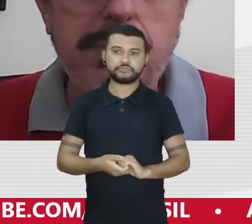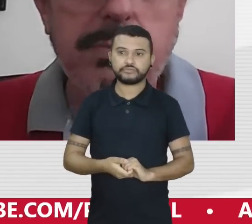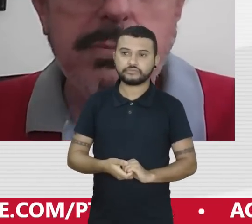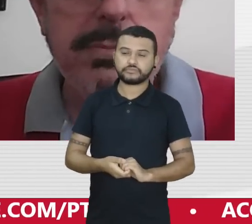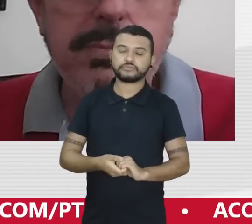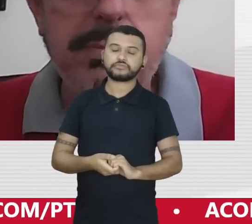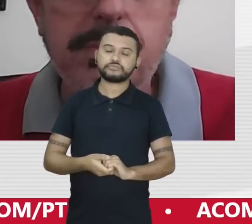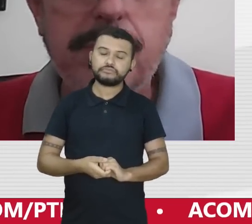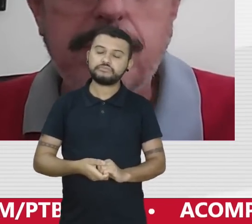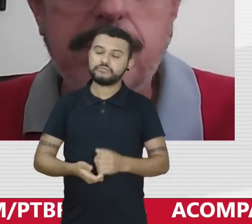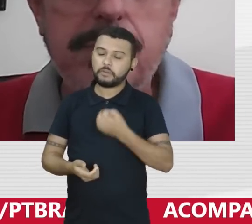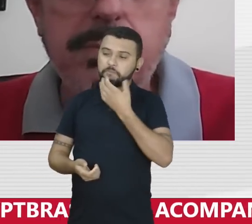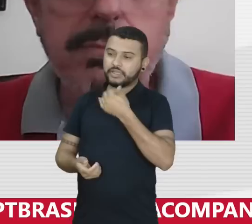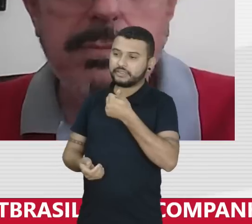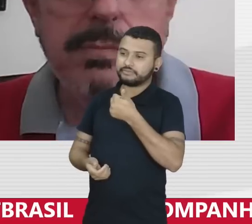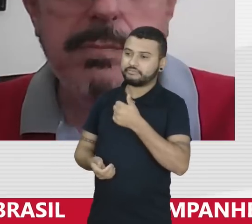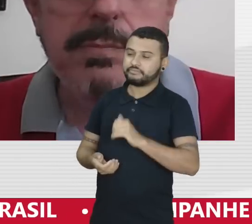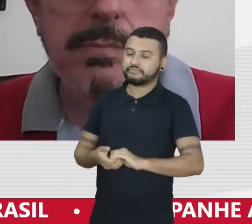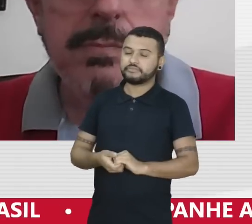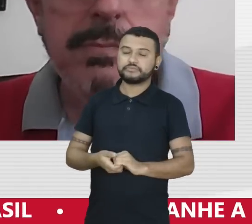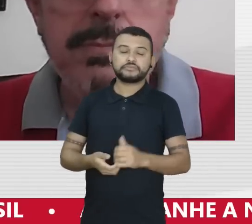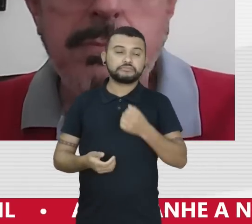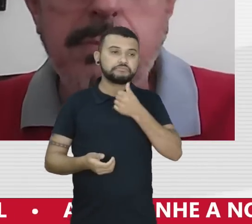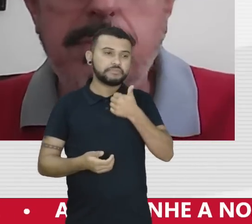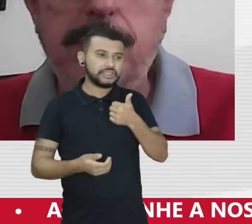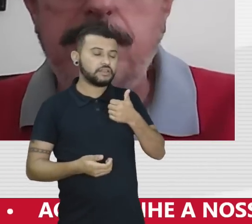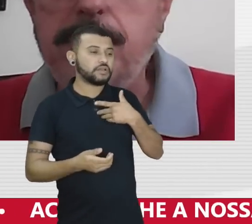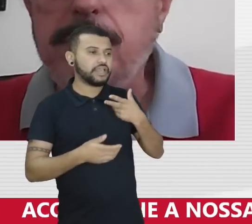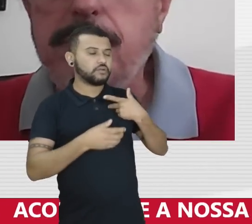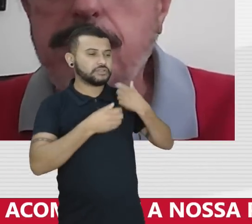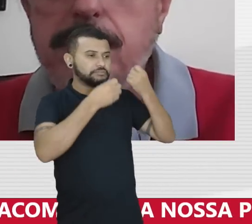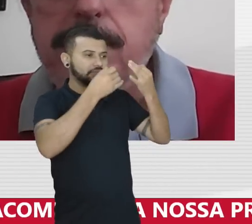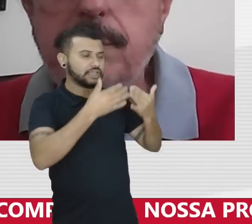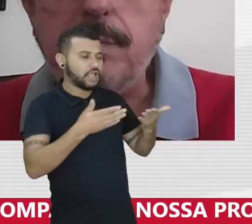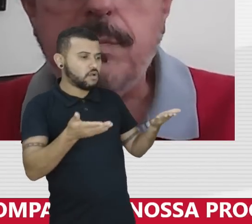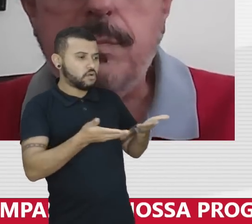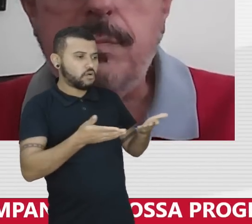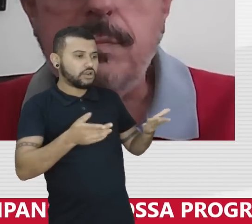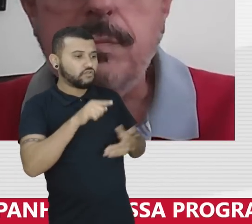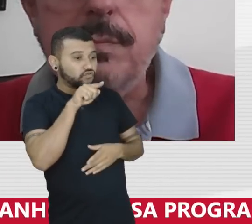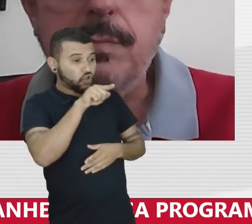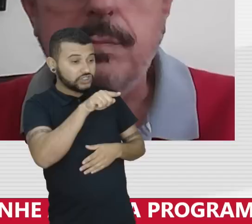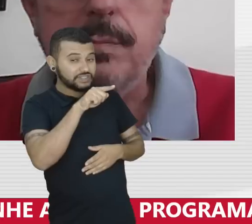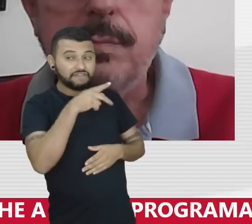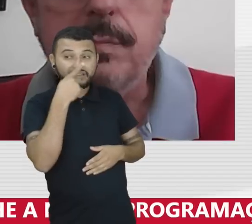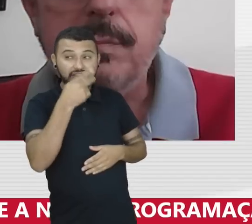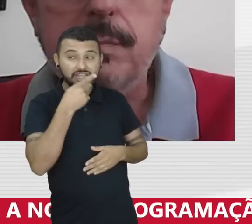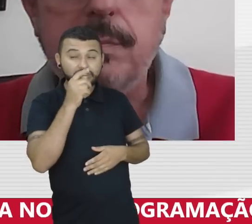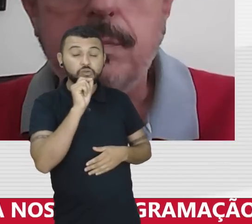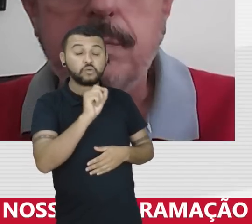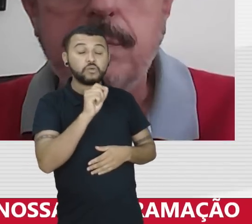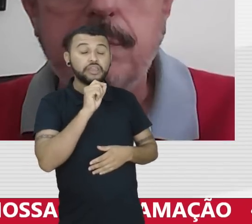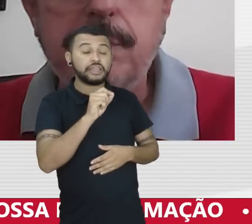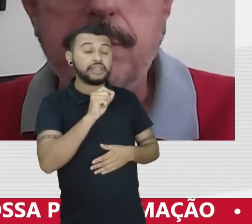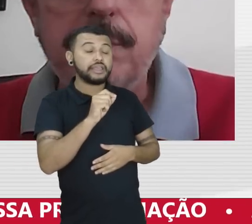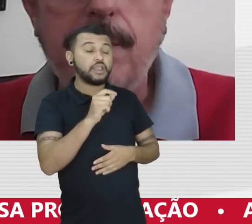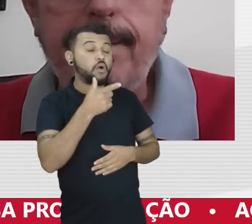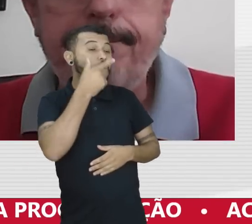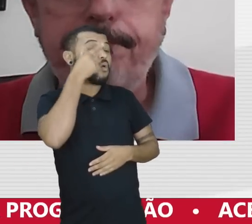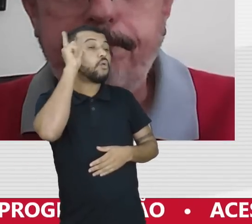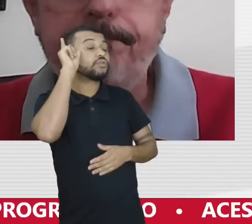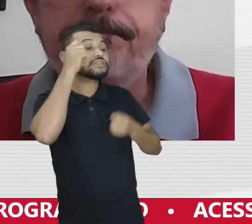Muito bem. Eu queria agora, a gente vai voltar a esse assunto sim, mas eu queria agora que você comentasse os atos de